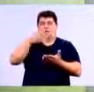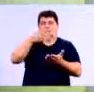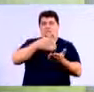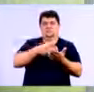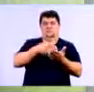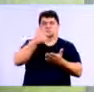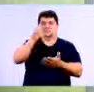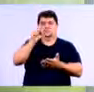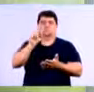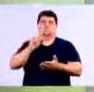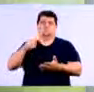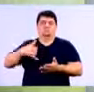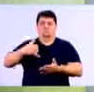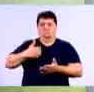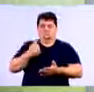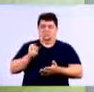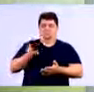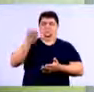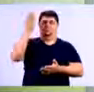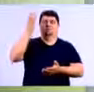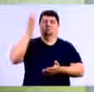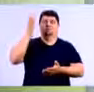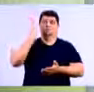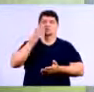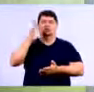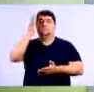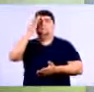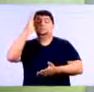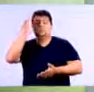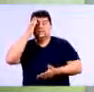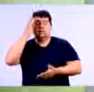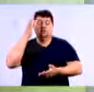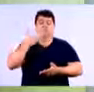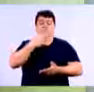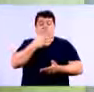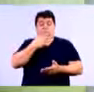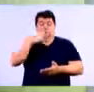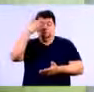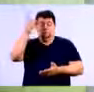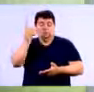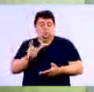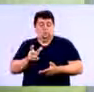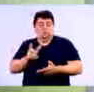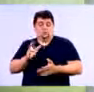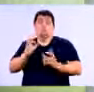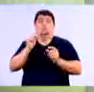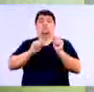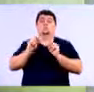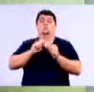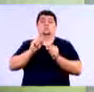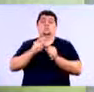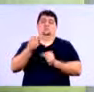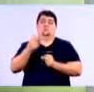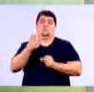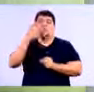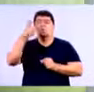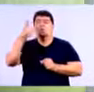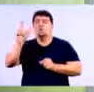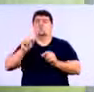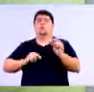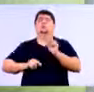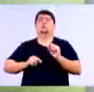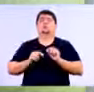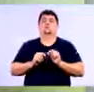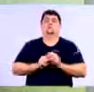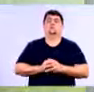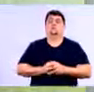daquela criança, né? Quando ela fica, assim, já tem uma consciência, né, racional do que ele vai fazer com o recurso. Uma outra coisa muito boa